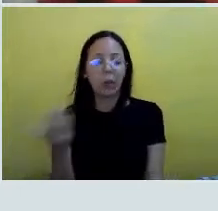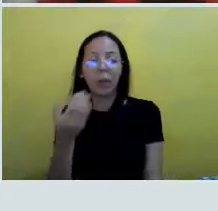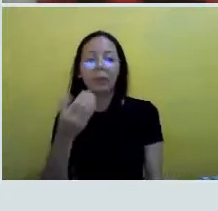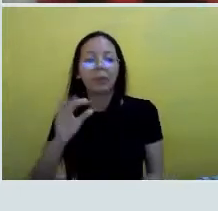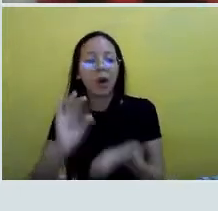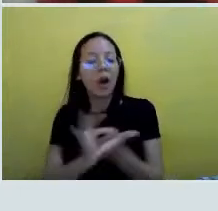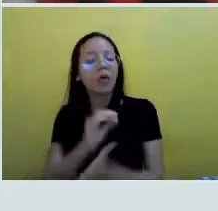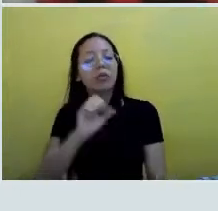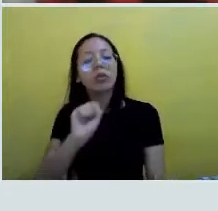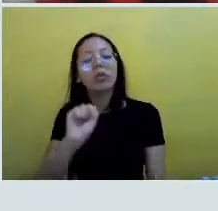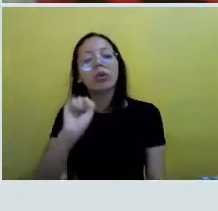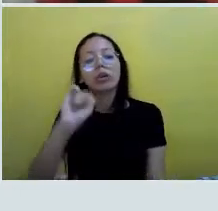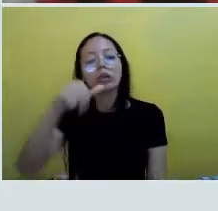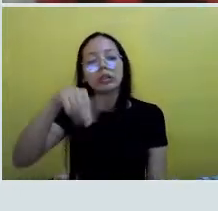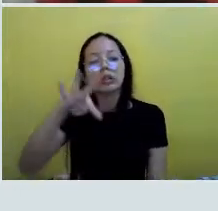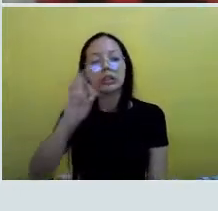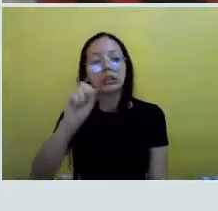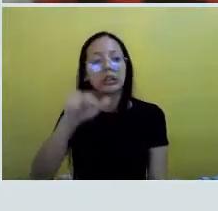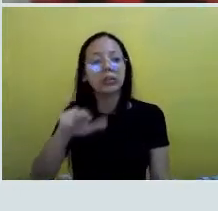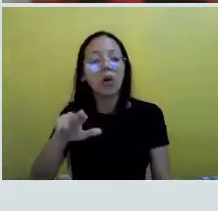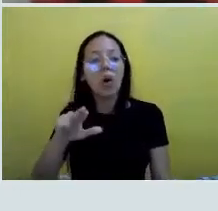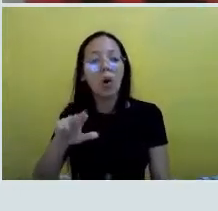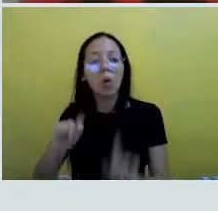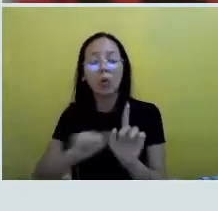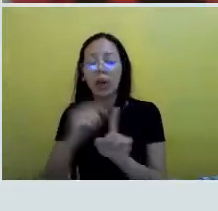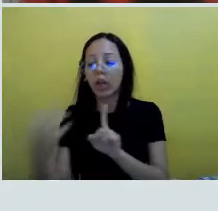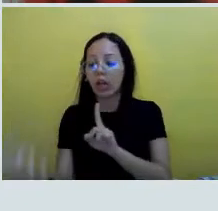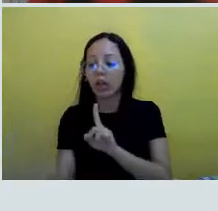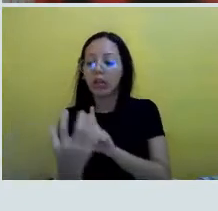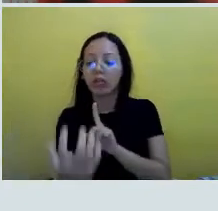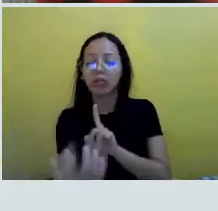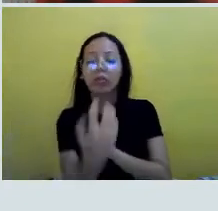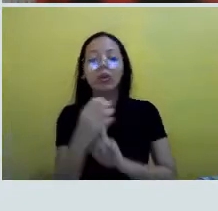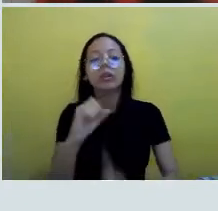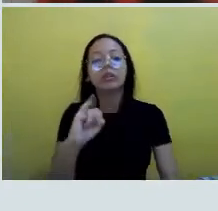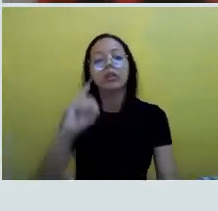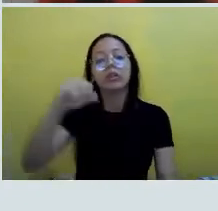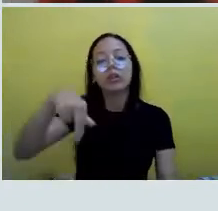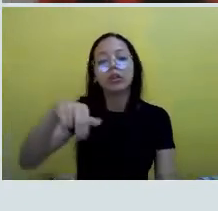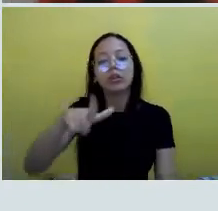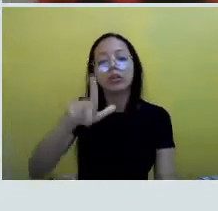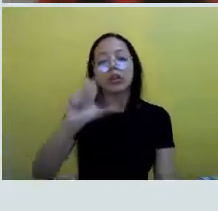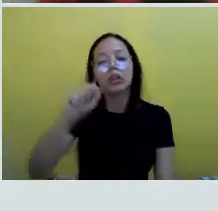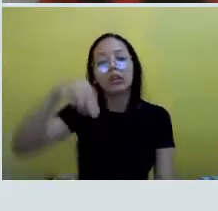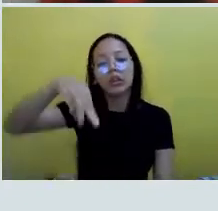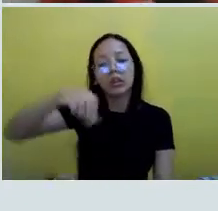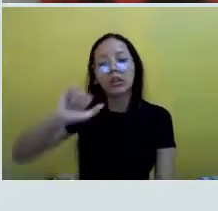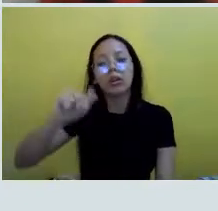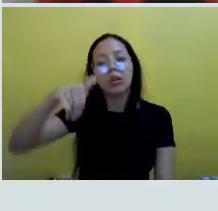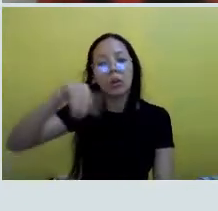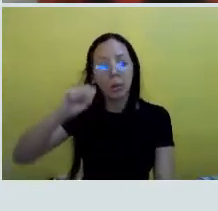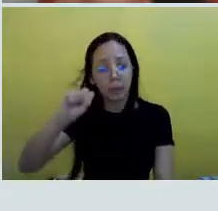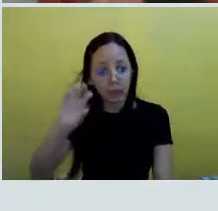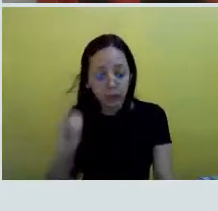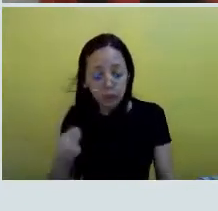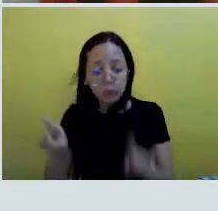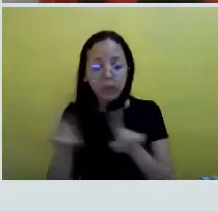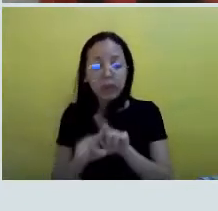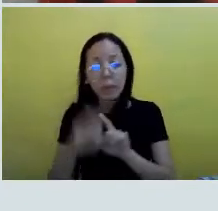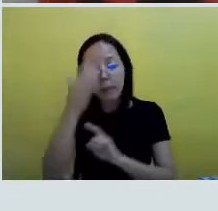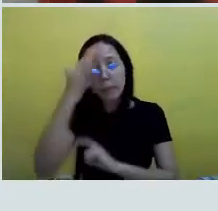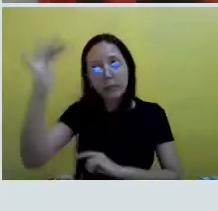por influência do iluminismo, nessa questão de dissociação do pensamento religioso. Para